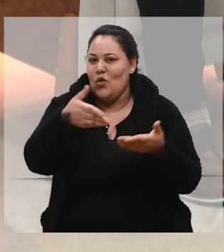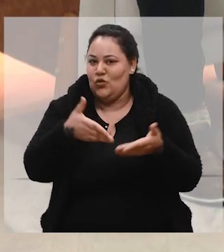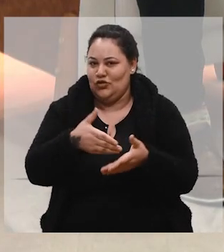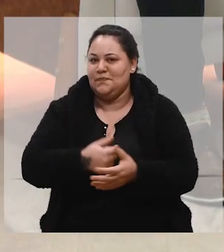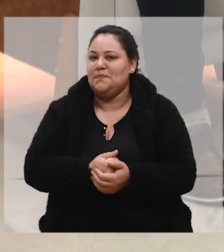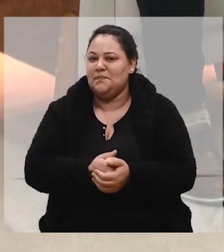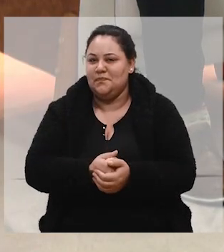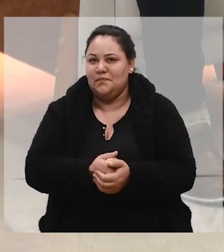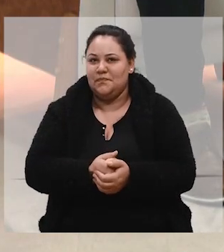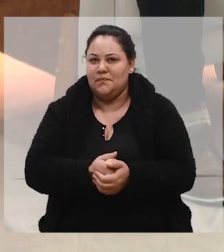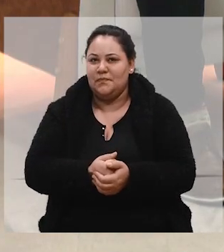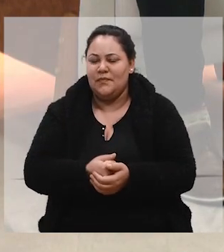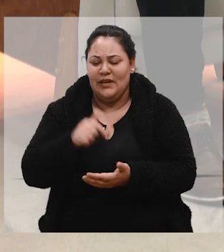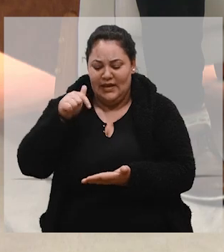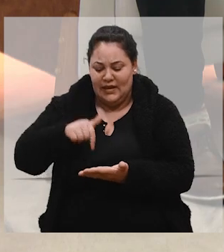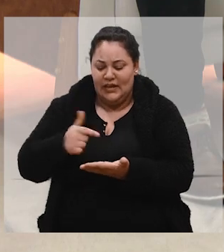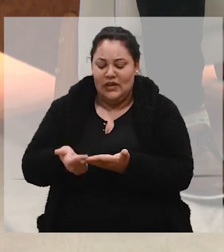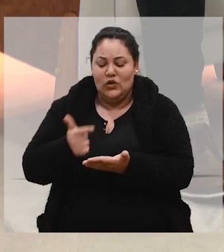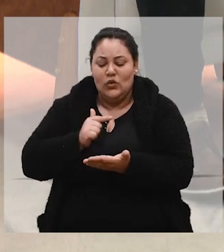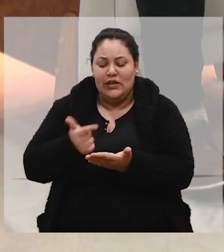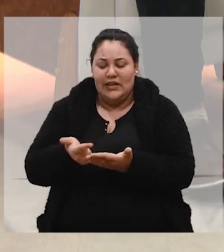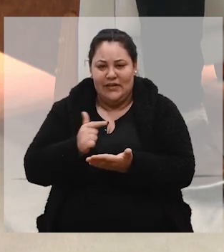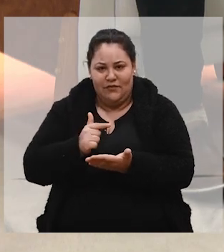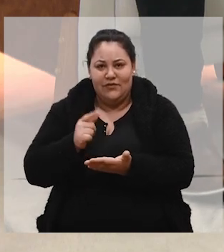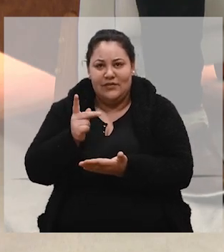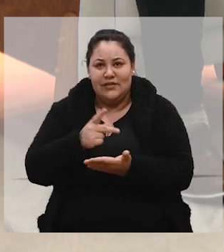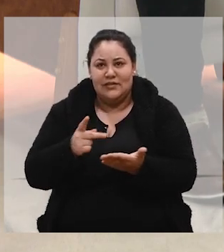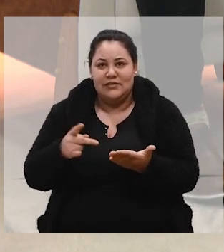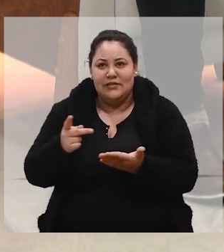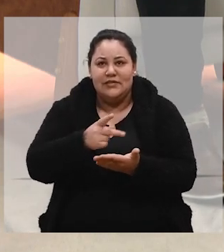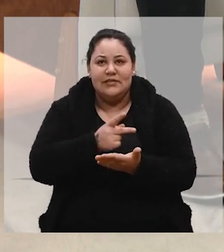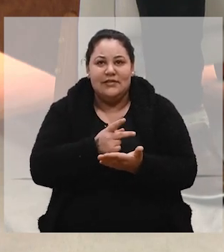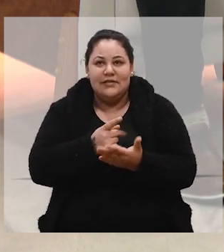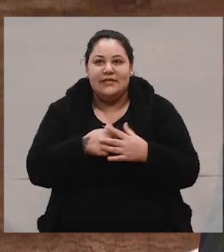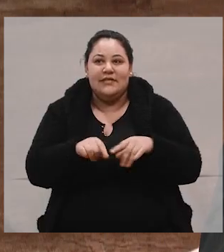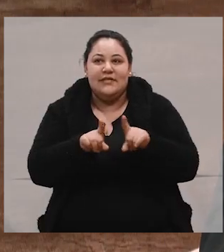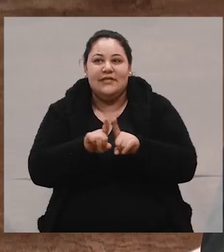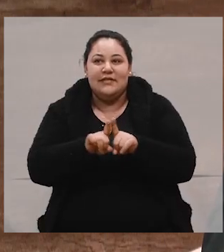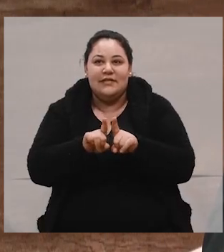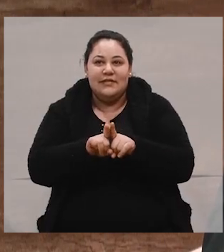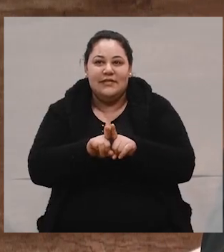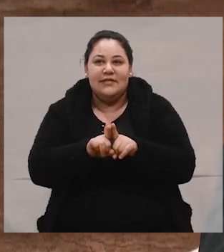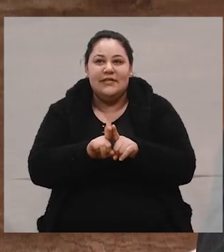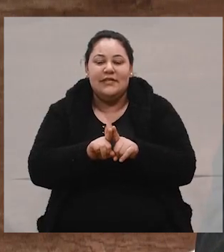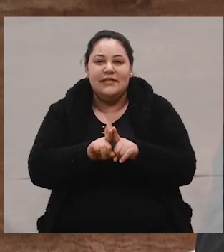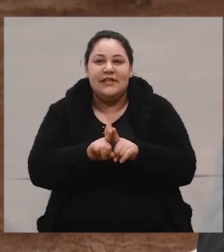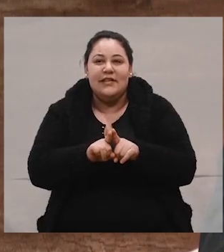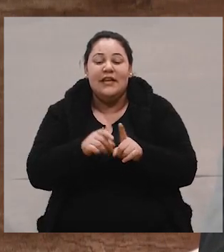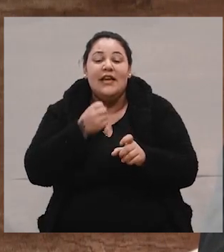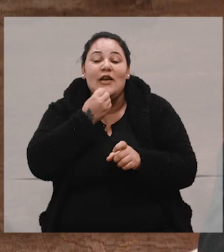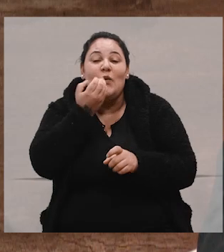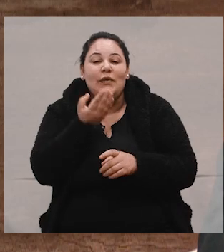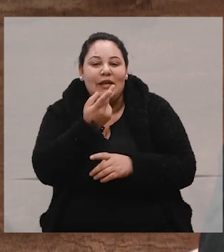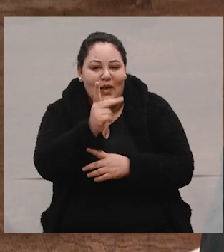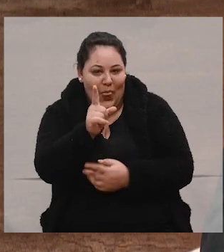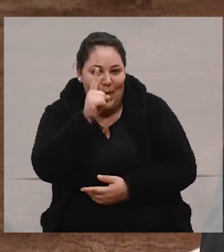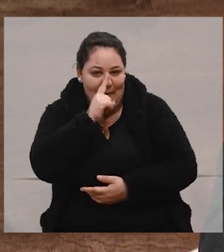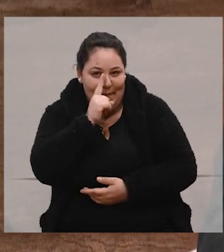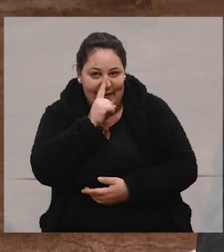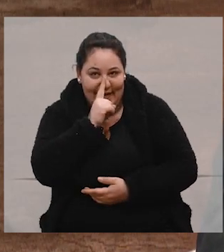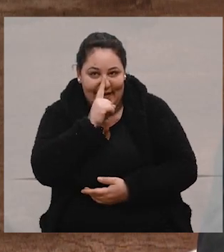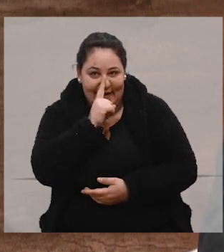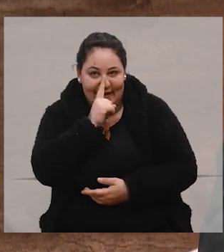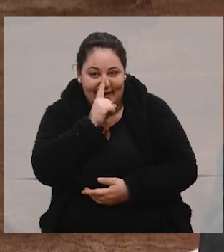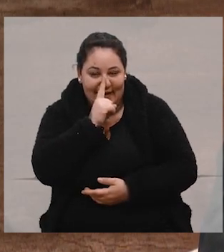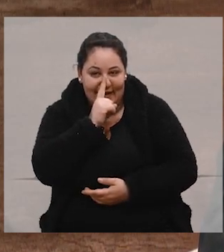tablet hoje em dia. E aqui na história desenhada por ti, contada pela tua